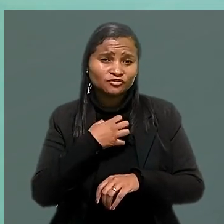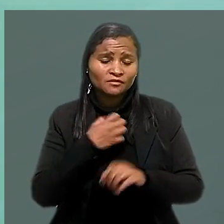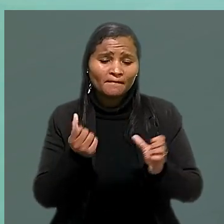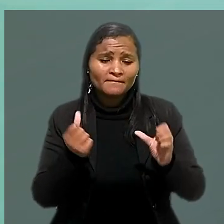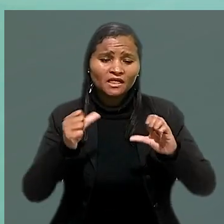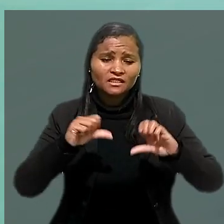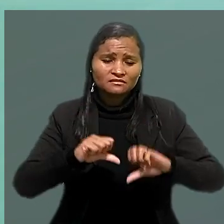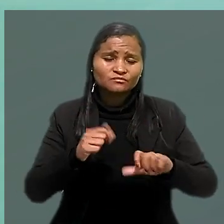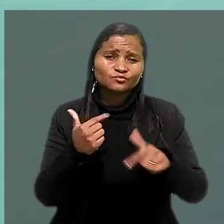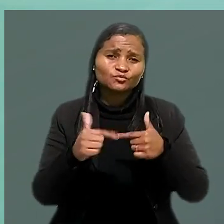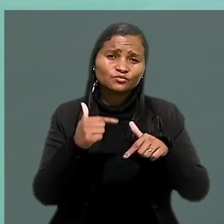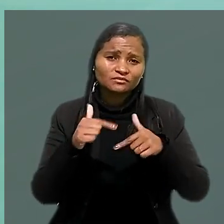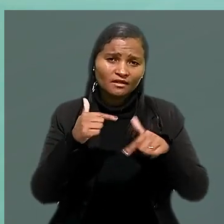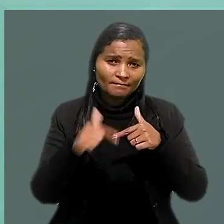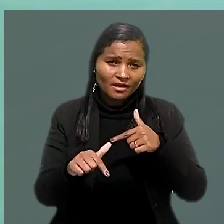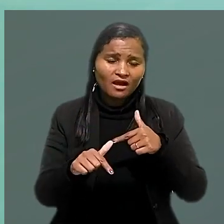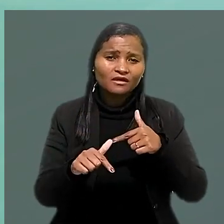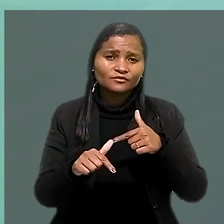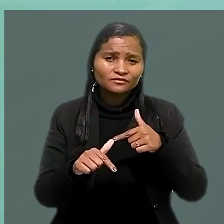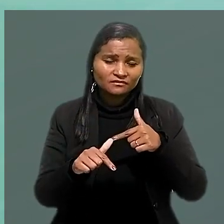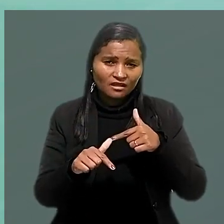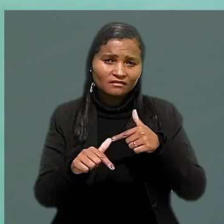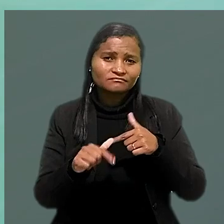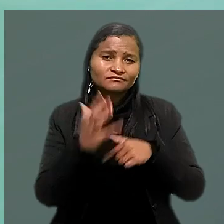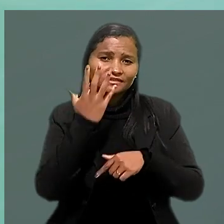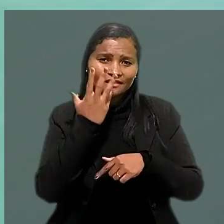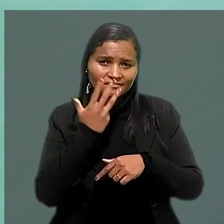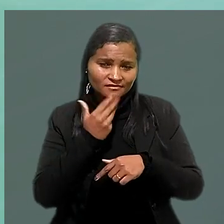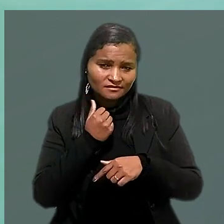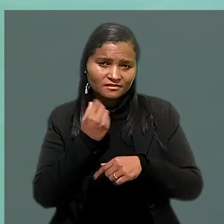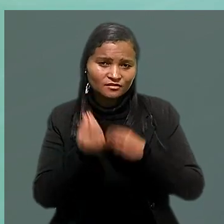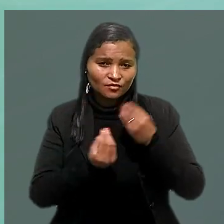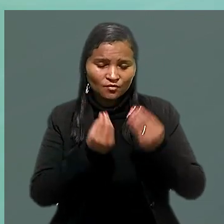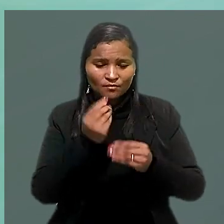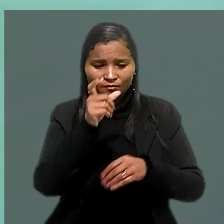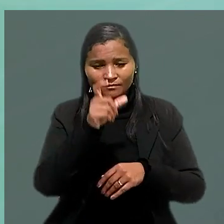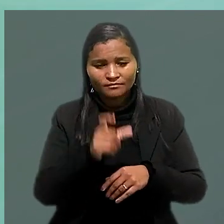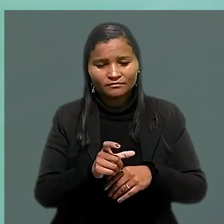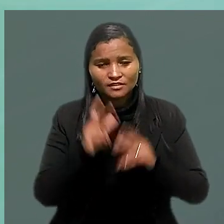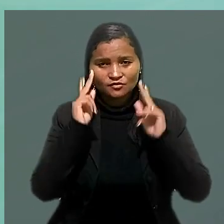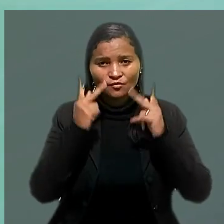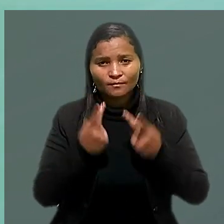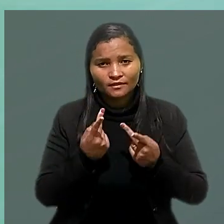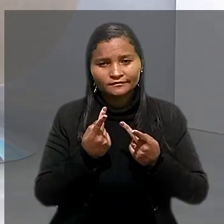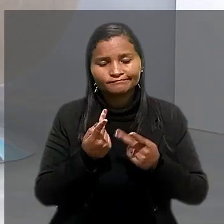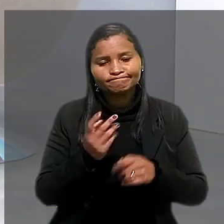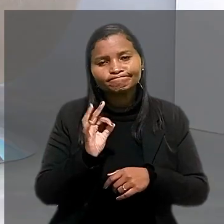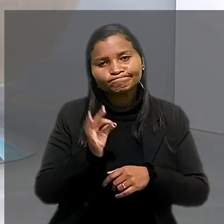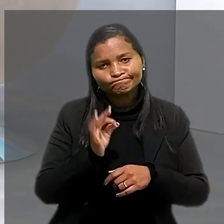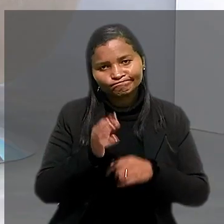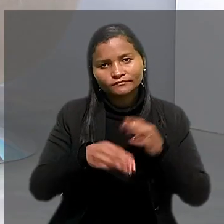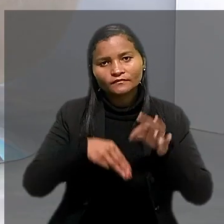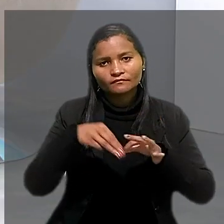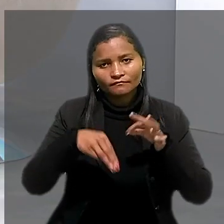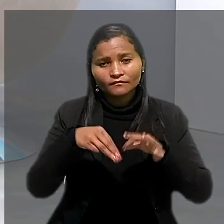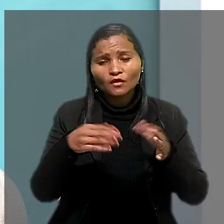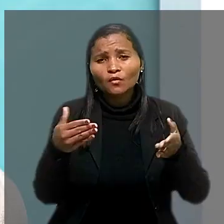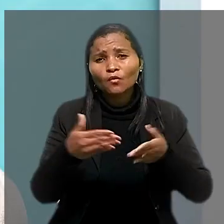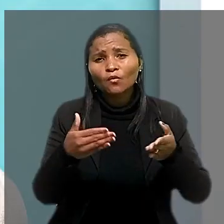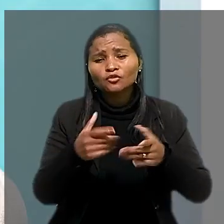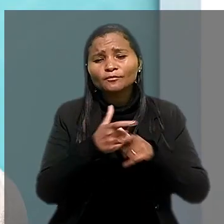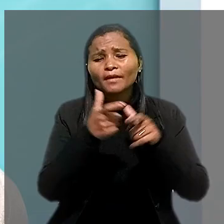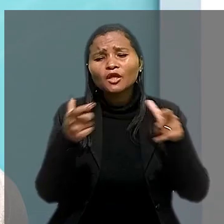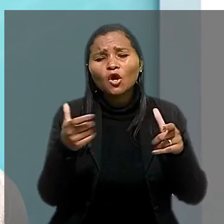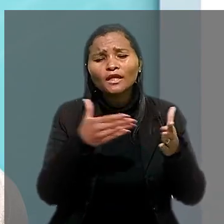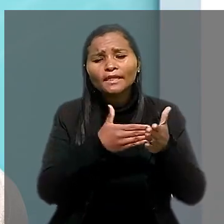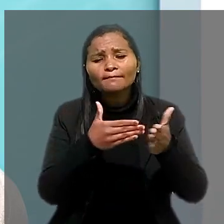de precarização do trabalho, da condição dessa criança como pessoa humana. Com certeza, ministro. E hoje,